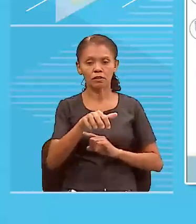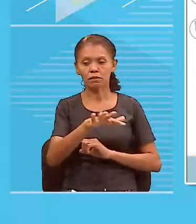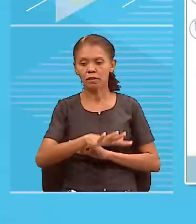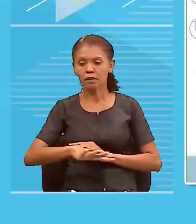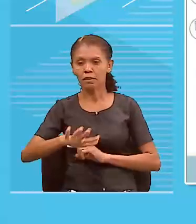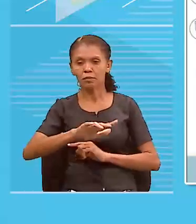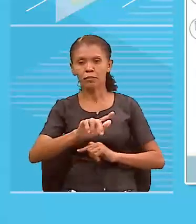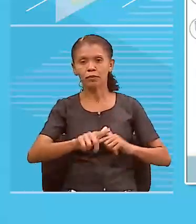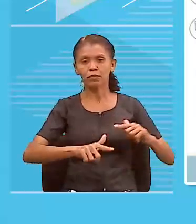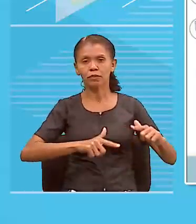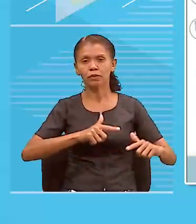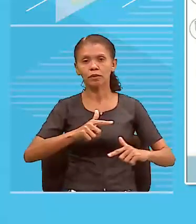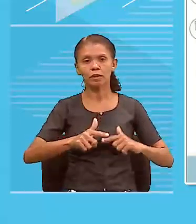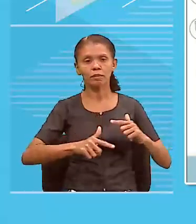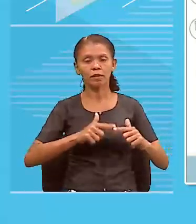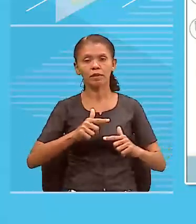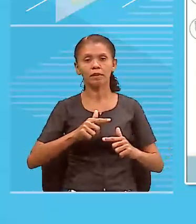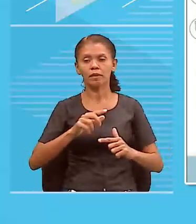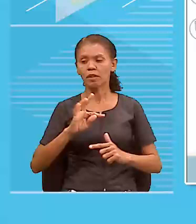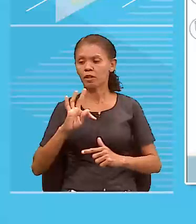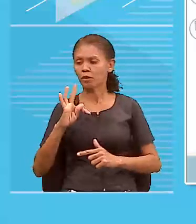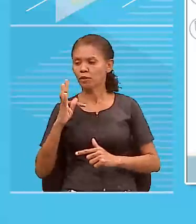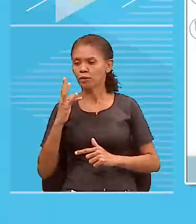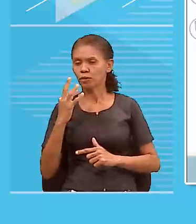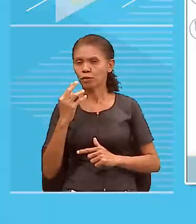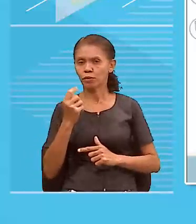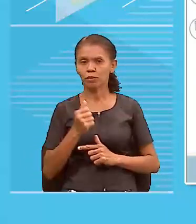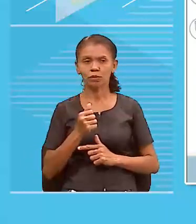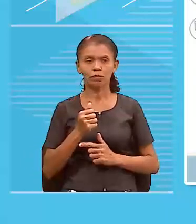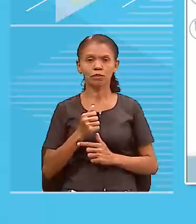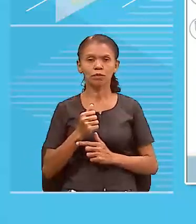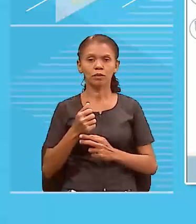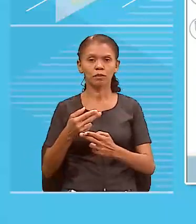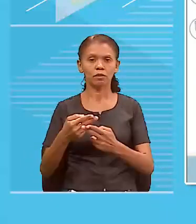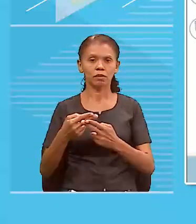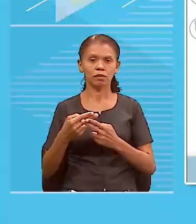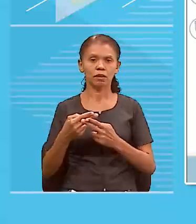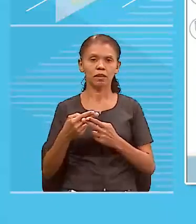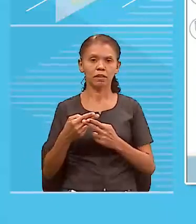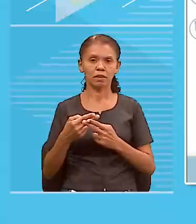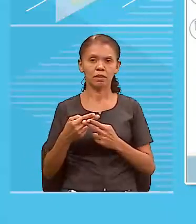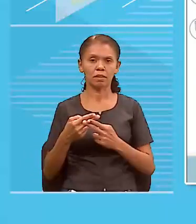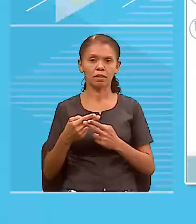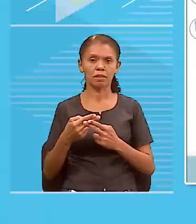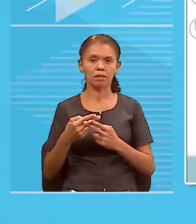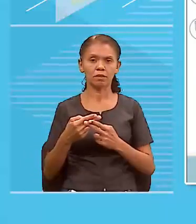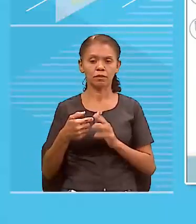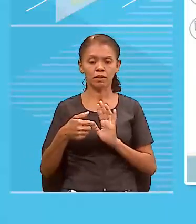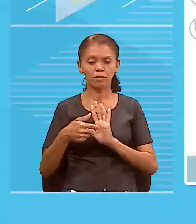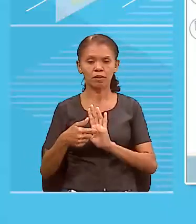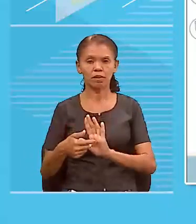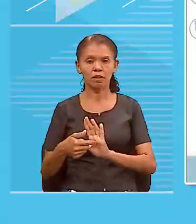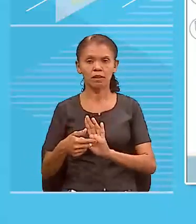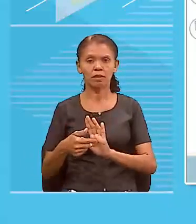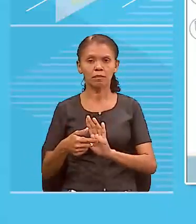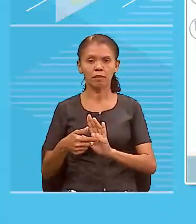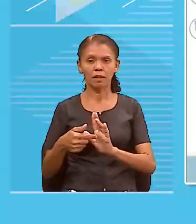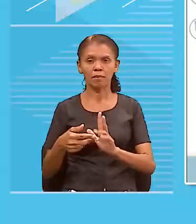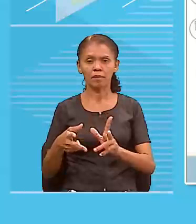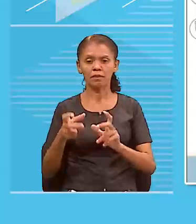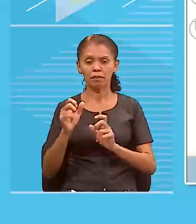ele entra em consonância com para verificar se o aluno está bem informado né